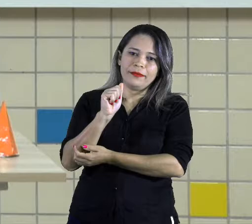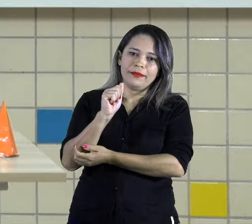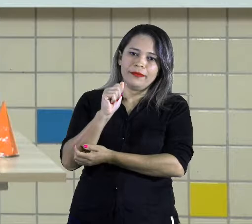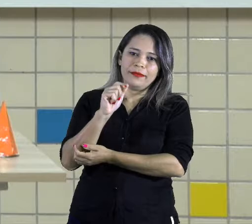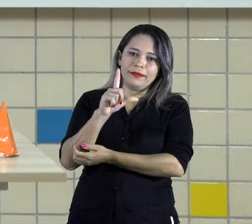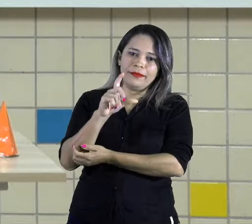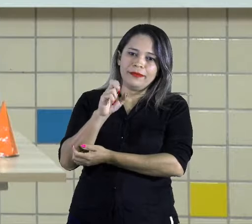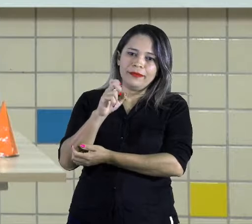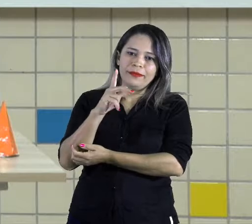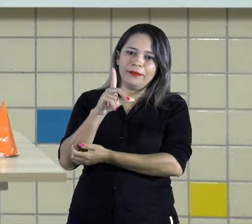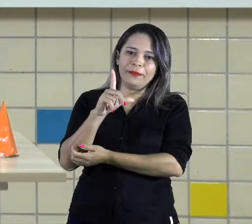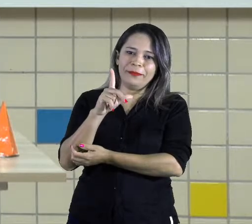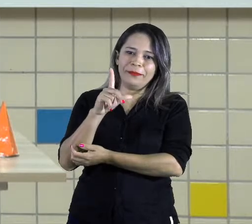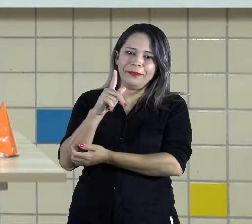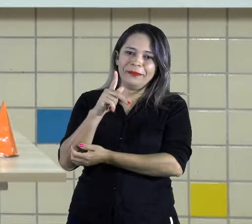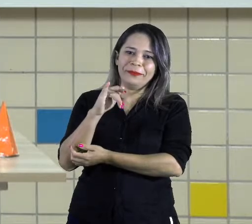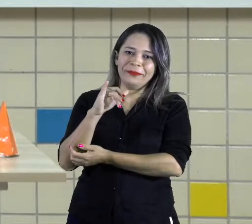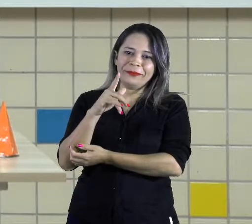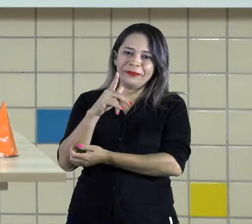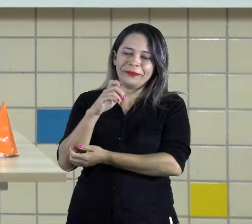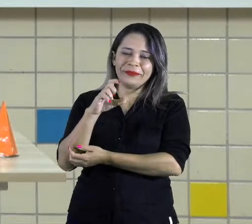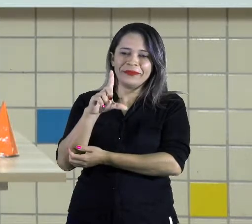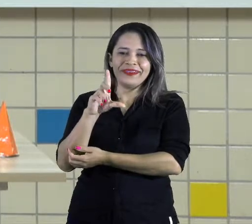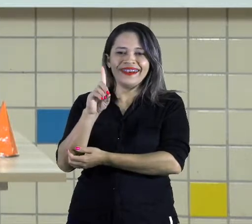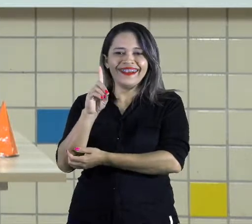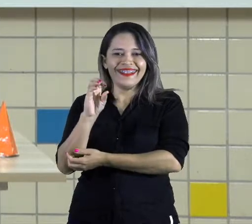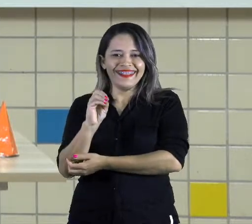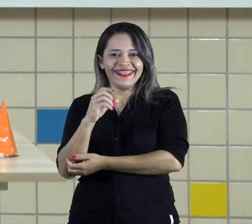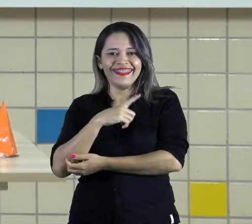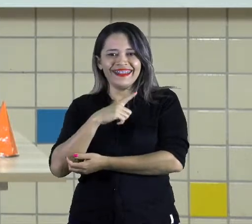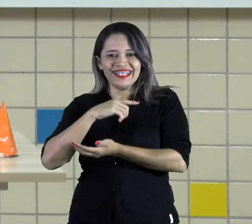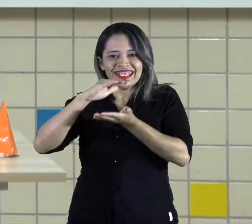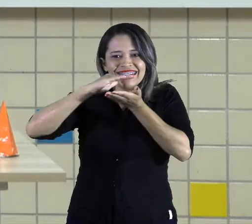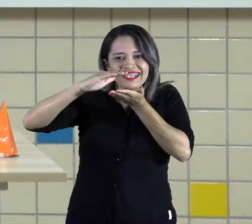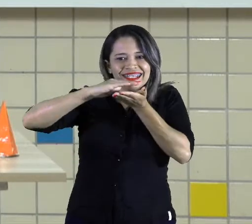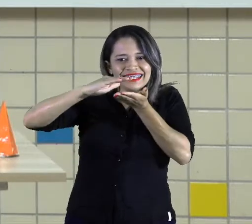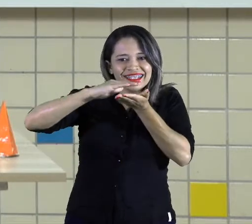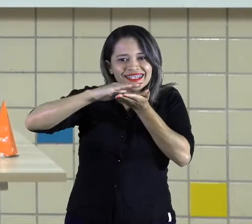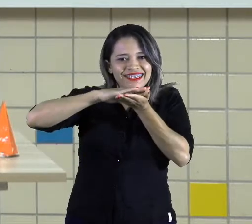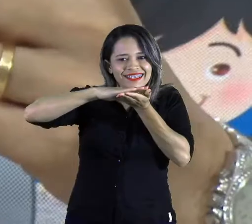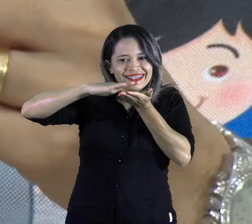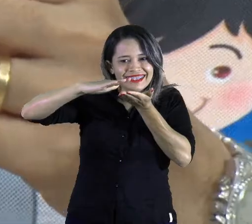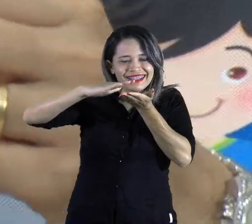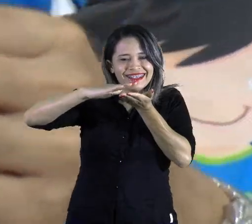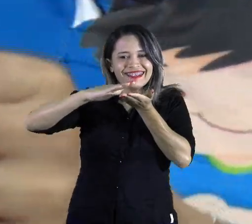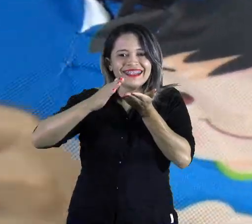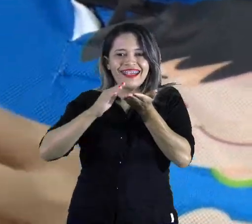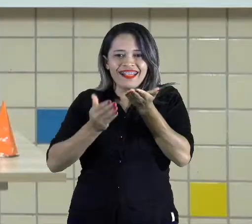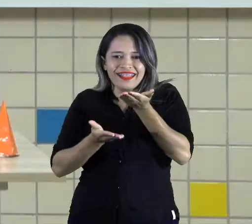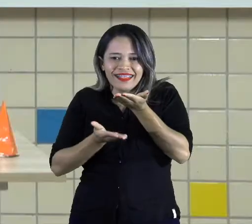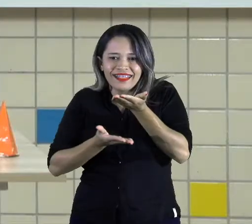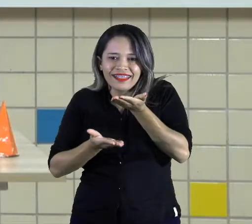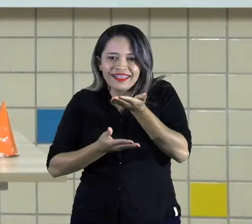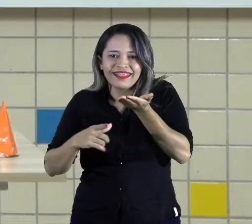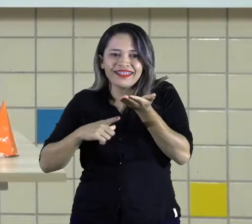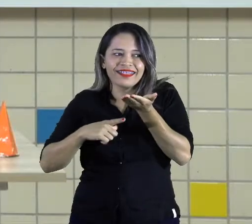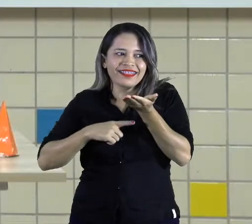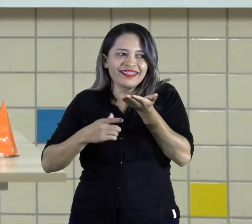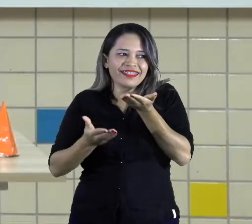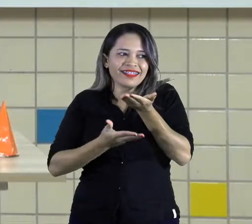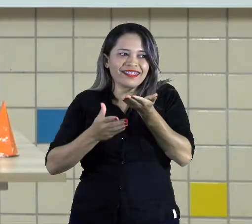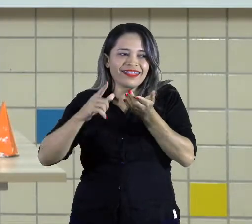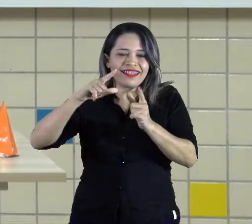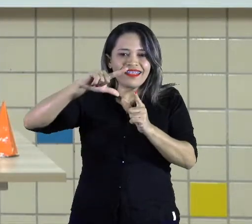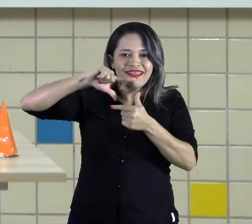sólido geométrico, ele é um sólido prisma, né? Ó, ele tem base em cima, base embaixo. Nós temos